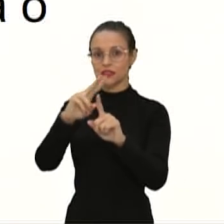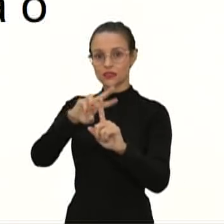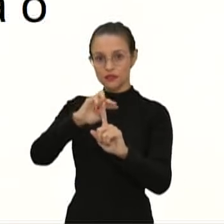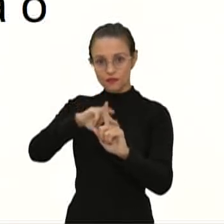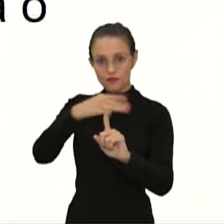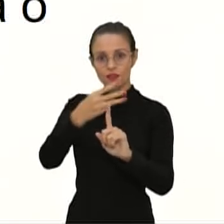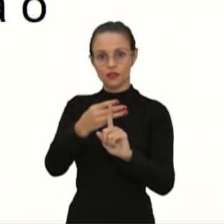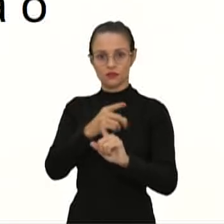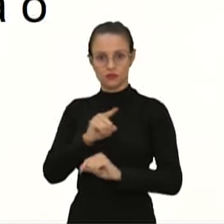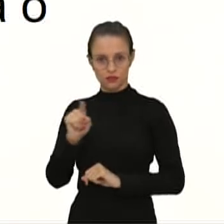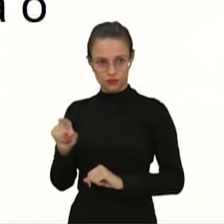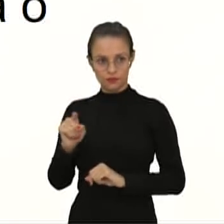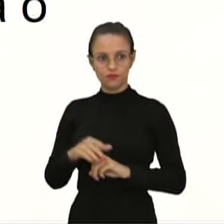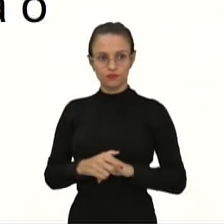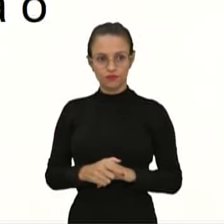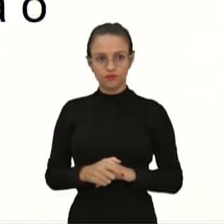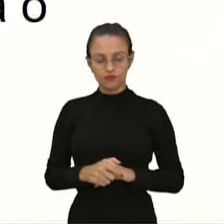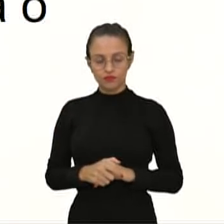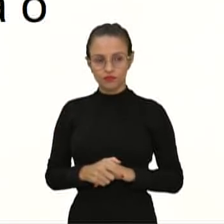essa incógnita, tá?